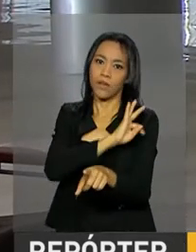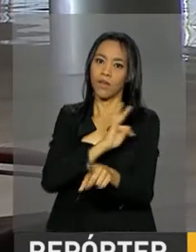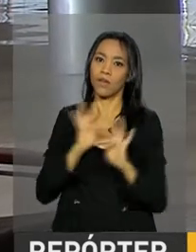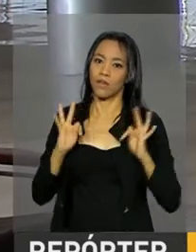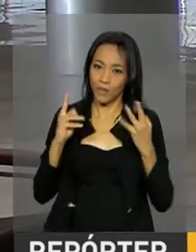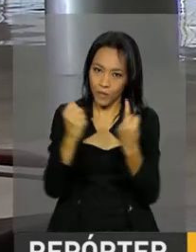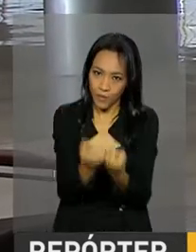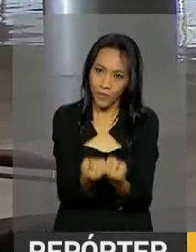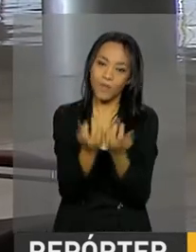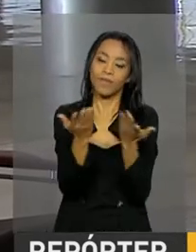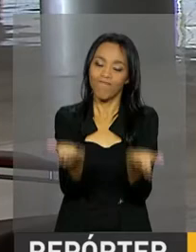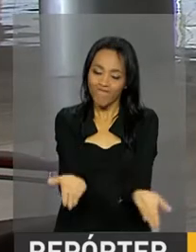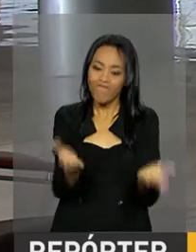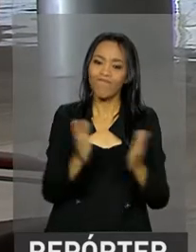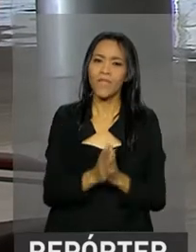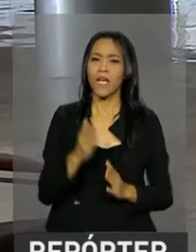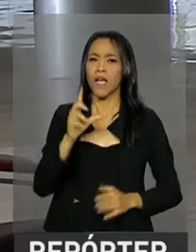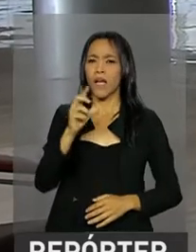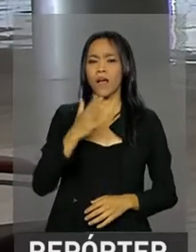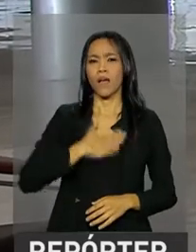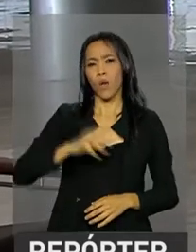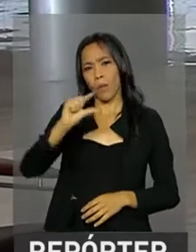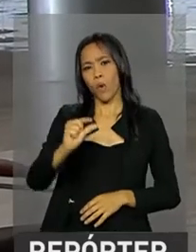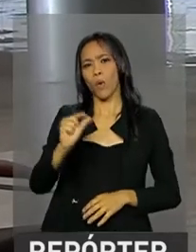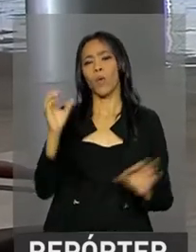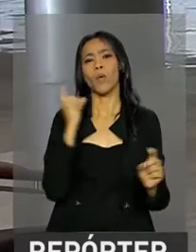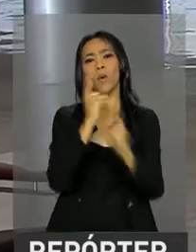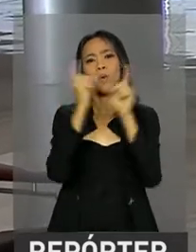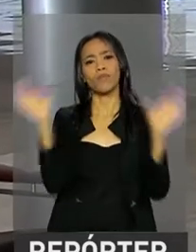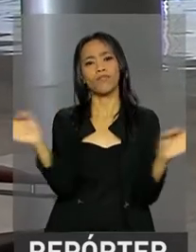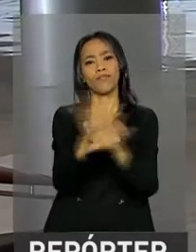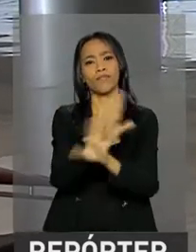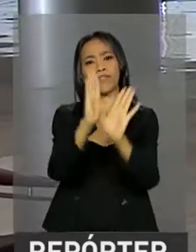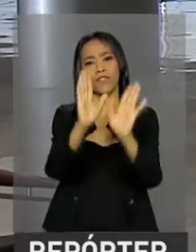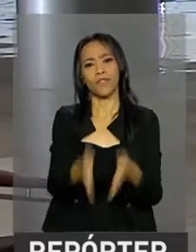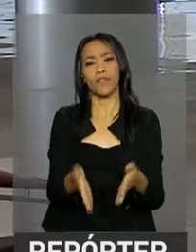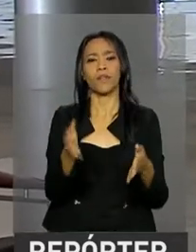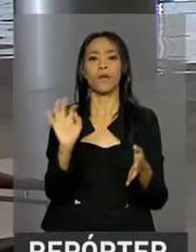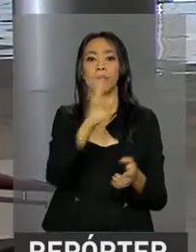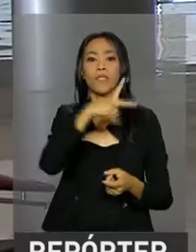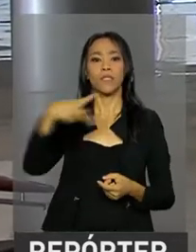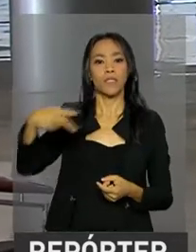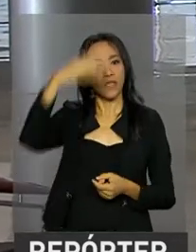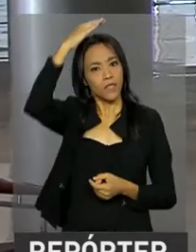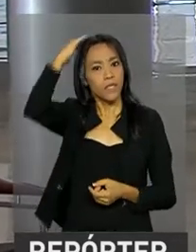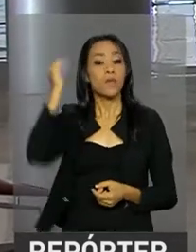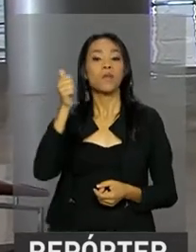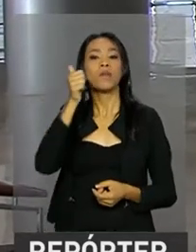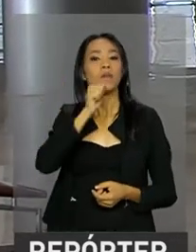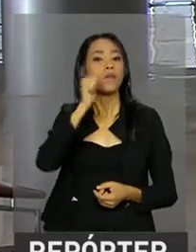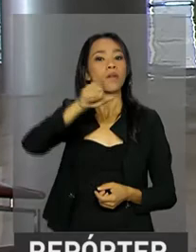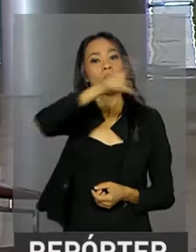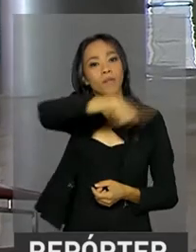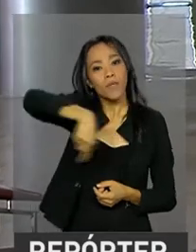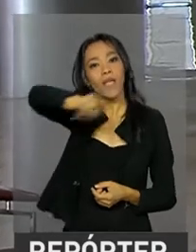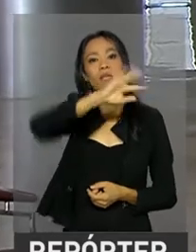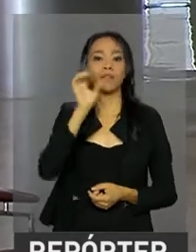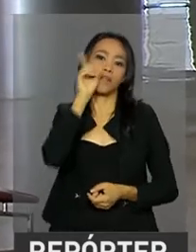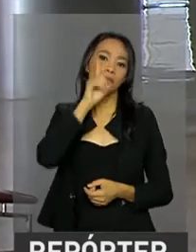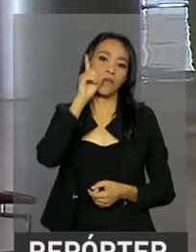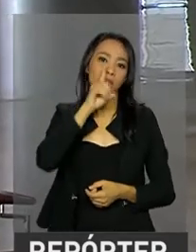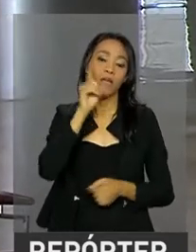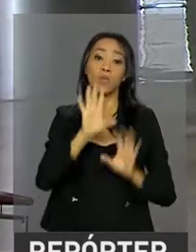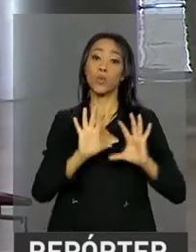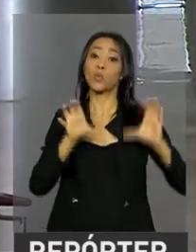TV NBR. Então, acabou agora há pouco esse encontro aí do presidente Michel Temer com parlamentares da Rede de Mulheres